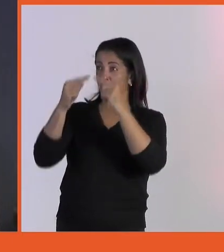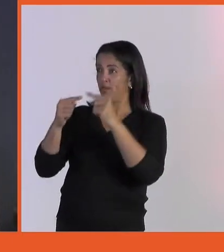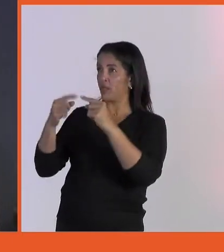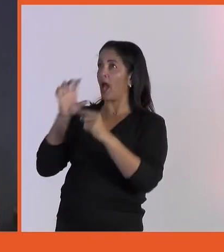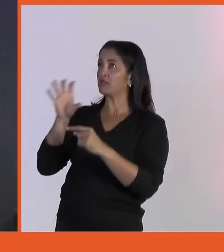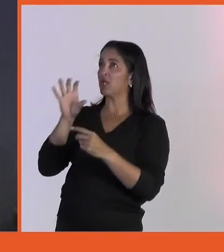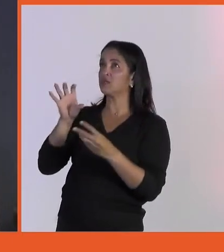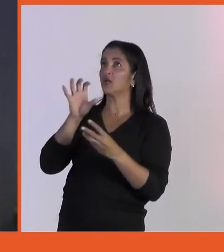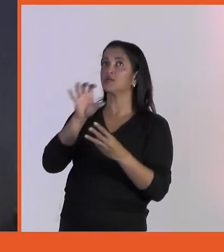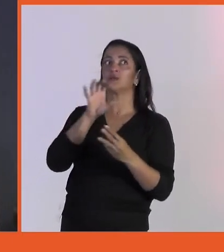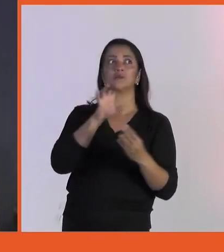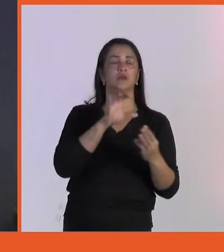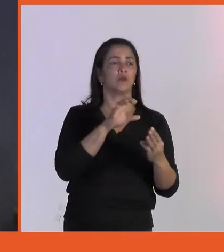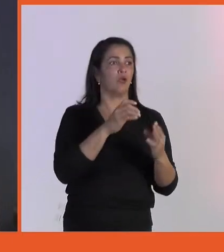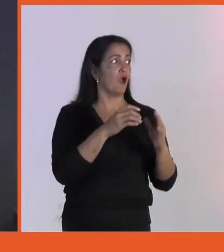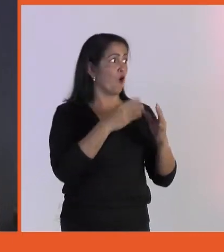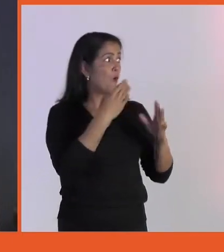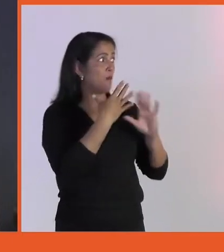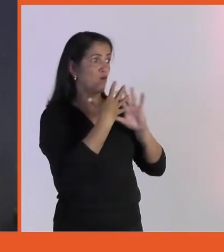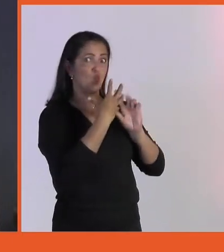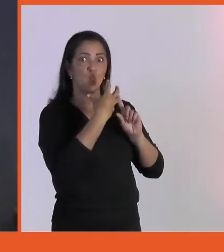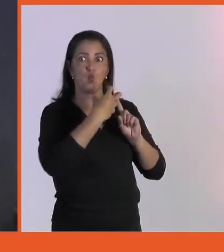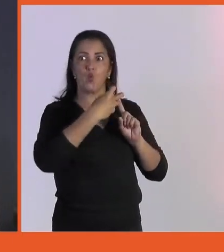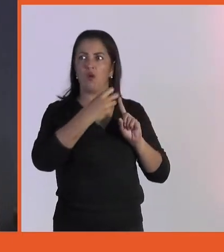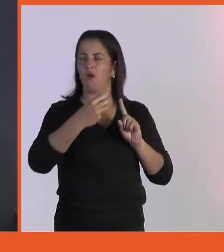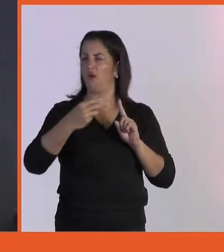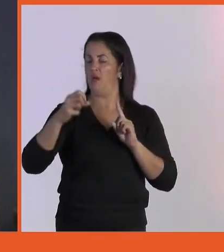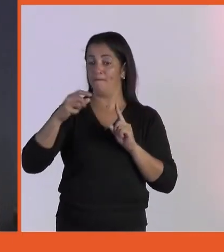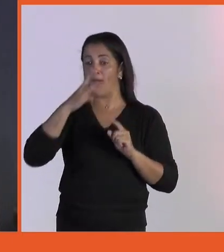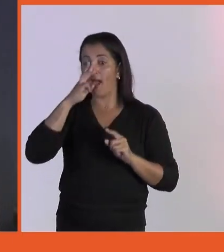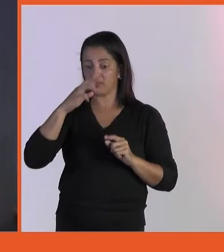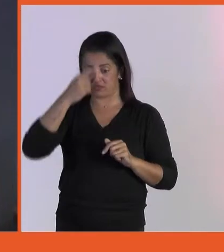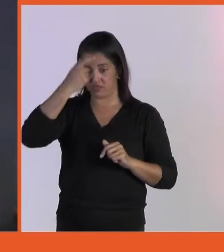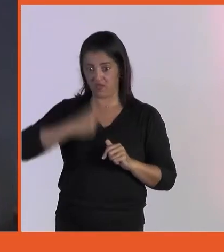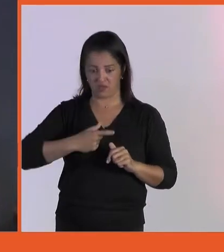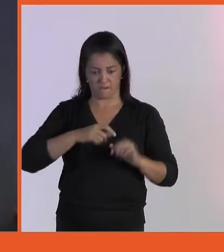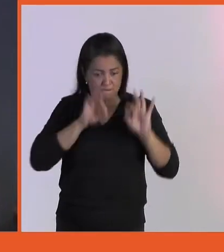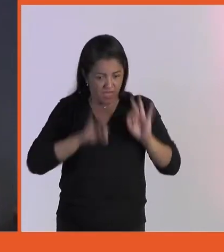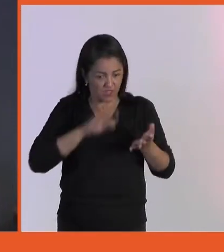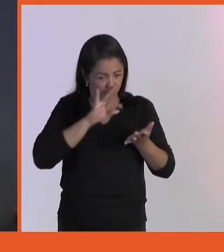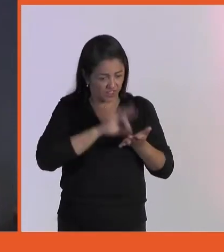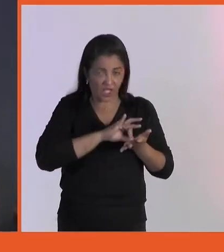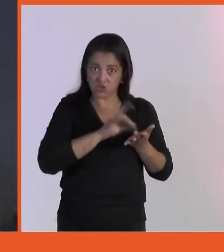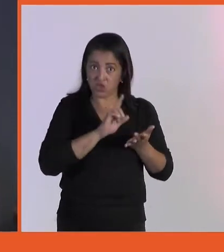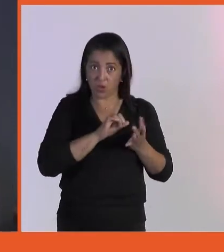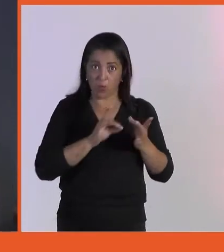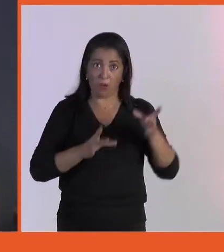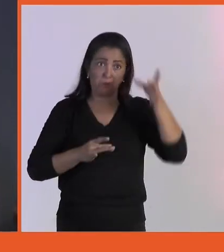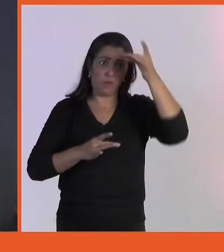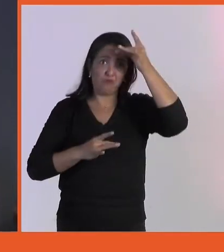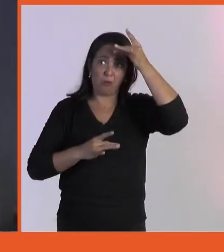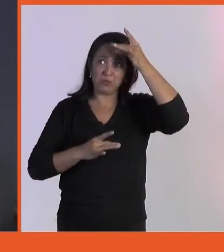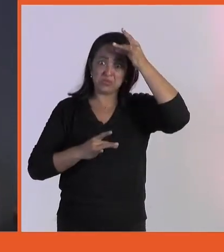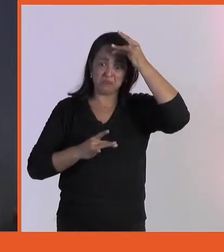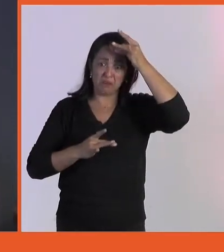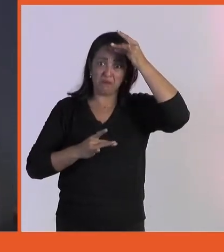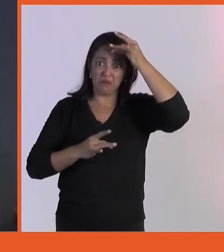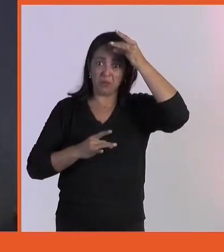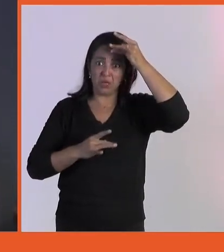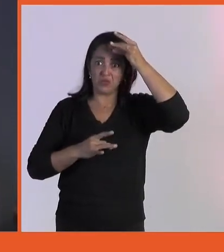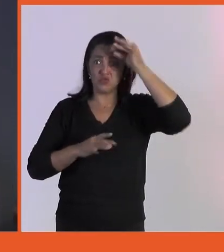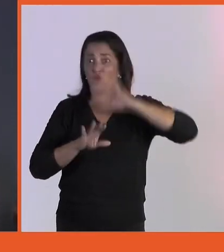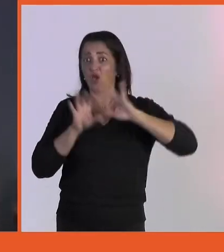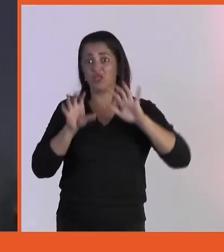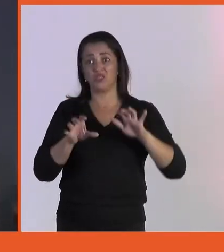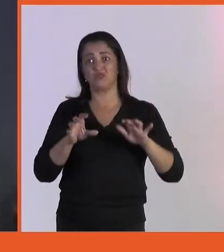é isso, de repente você está se transformando, você não está mais sendo você, você está performando, você está sendo uma performance, você está